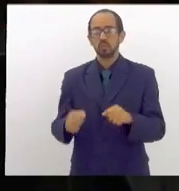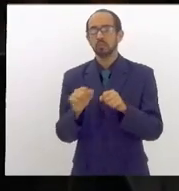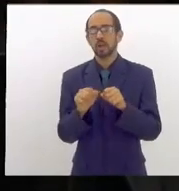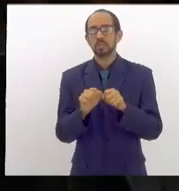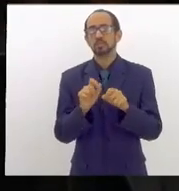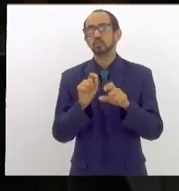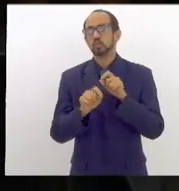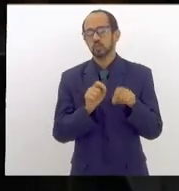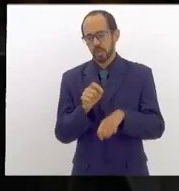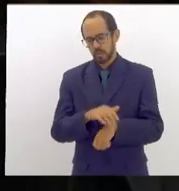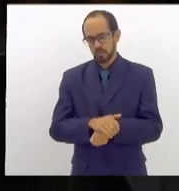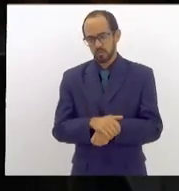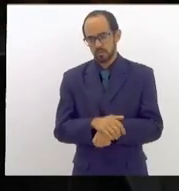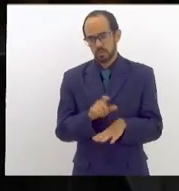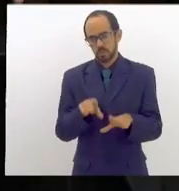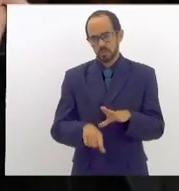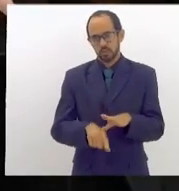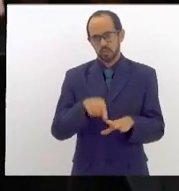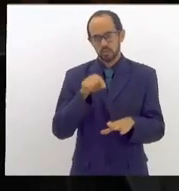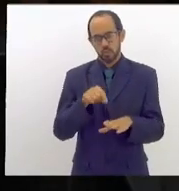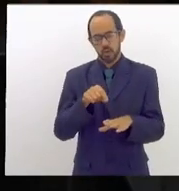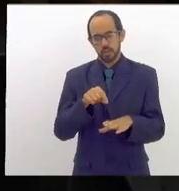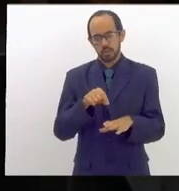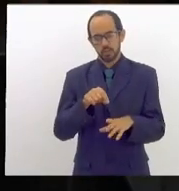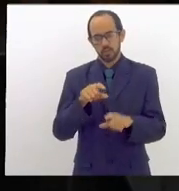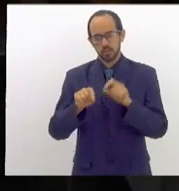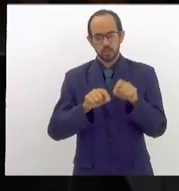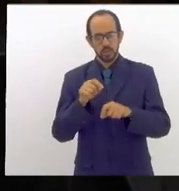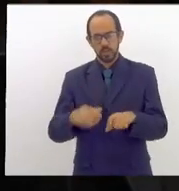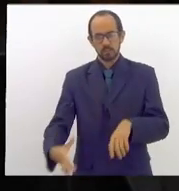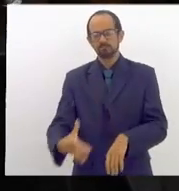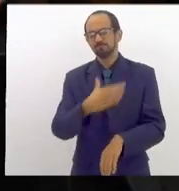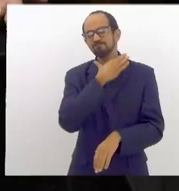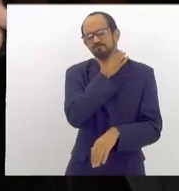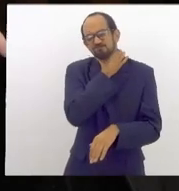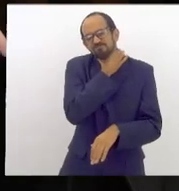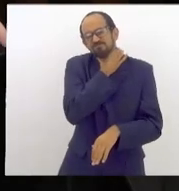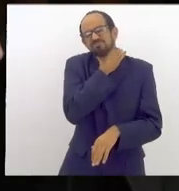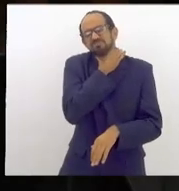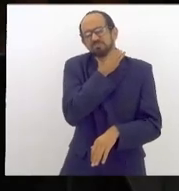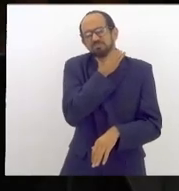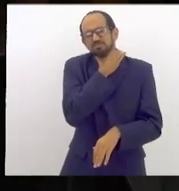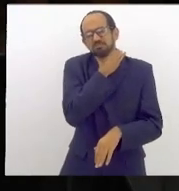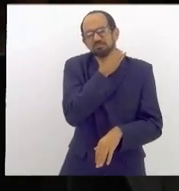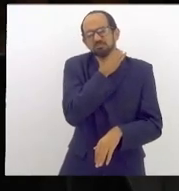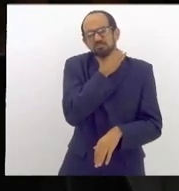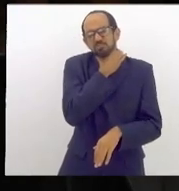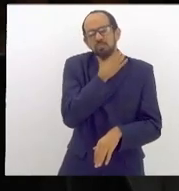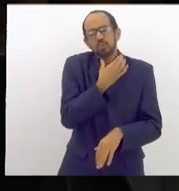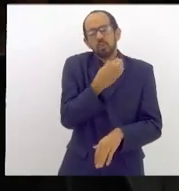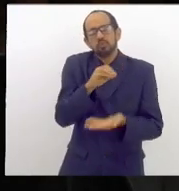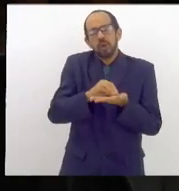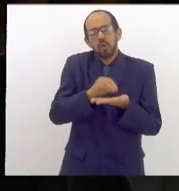prefere asfixiar prefere sub financiar prefere